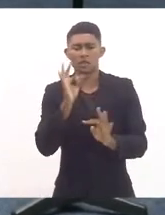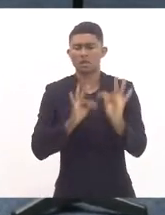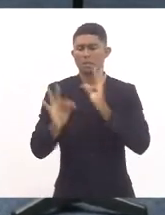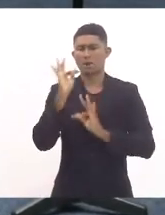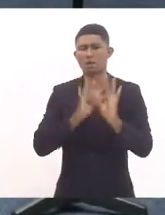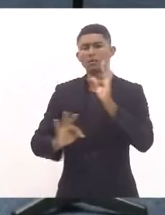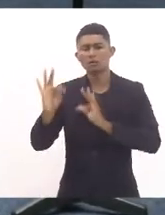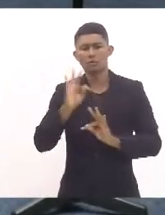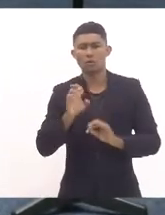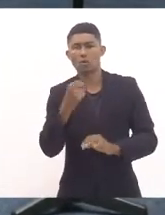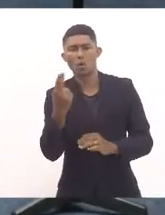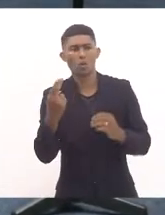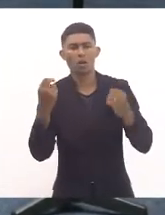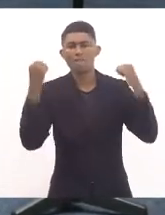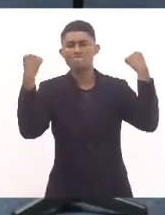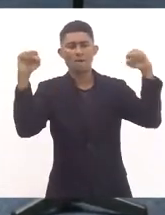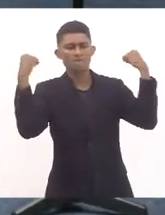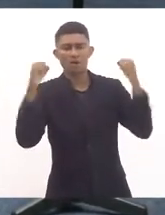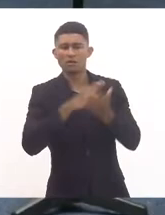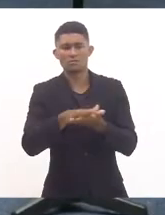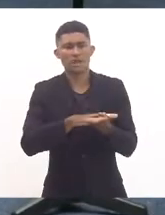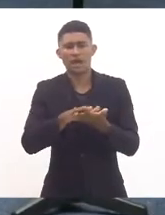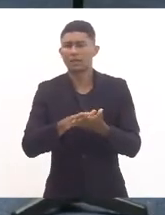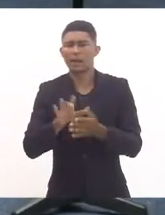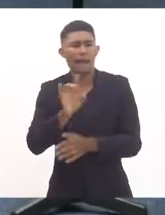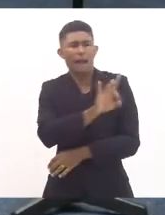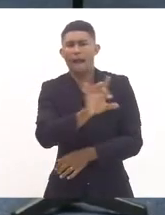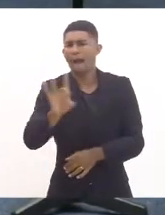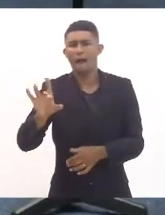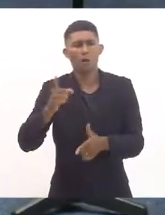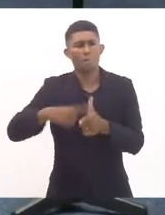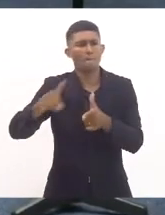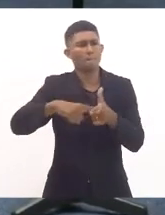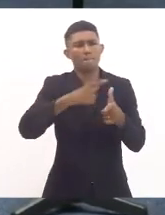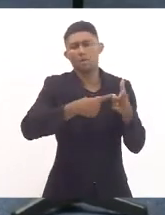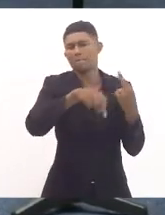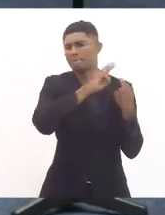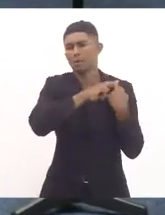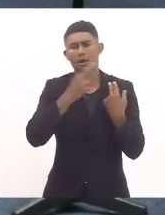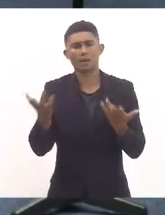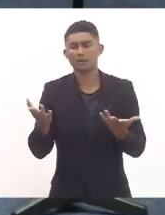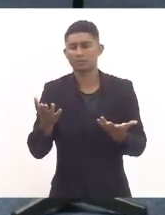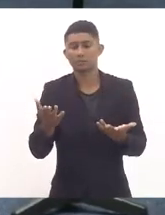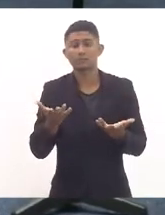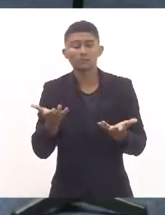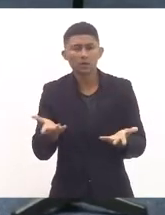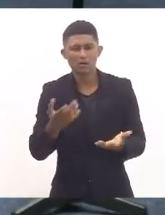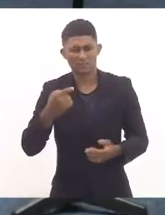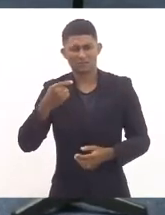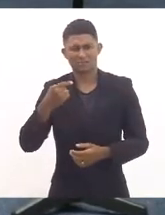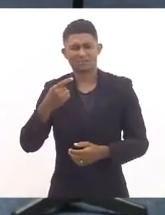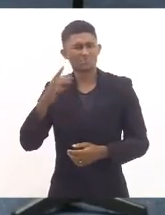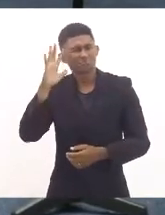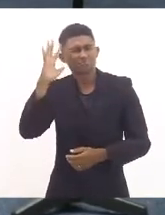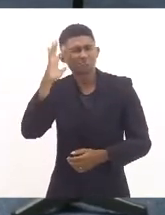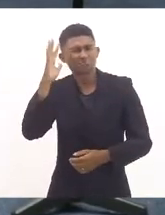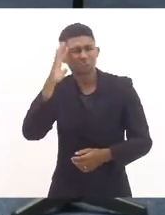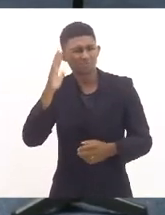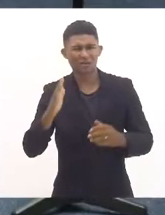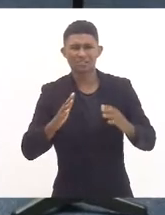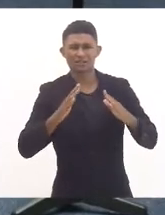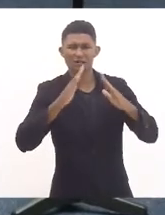não busca atividade física, é problema de cada um. Eu não estou nem aí. Agora não tem cabimento a gente querer restringir